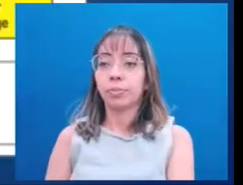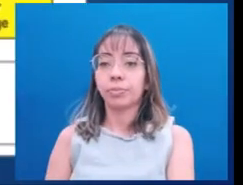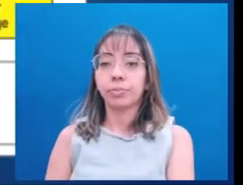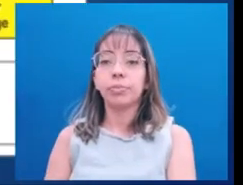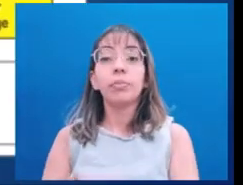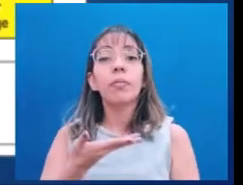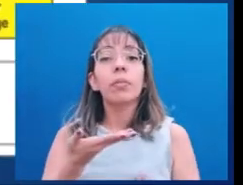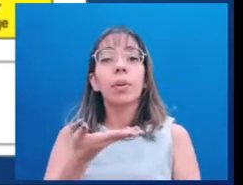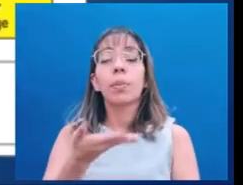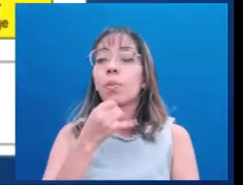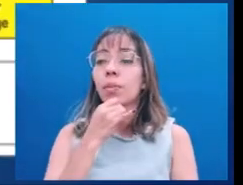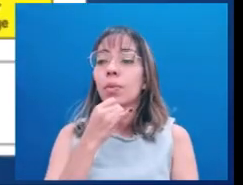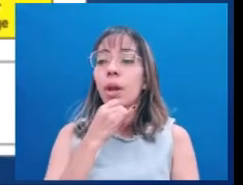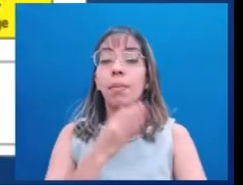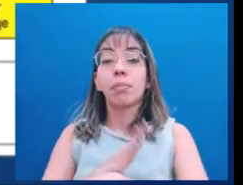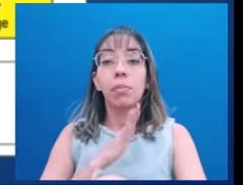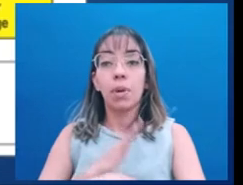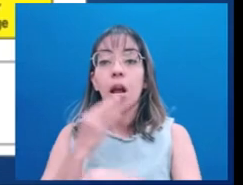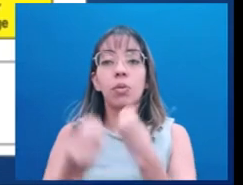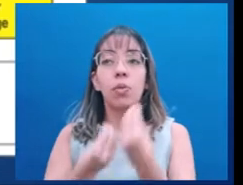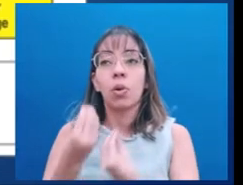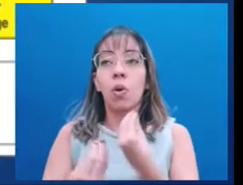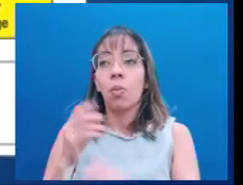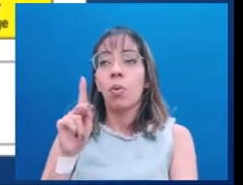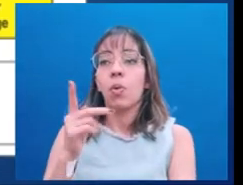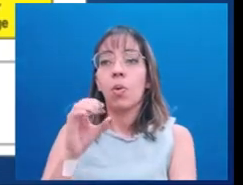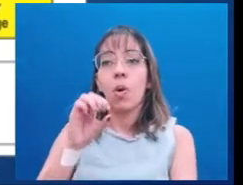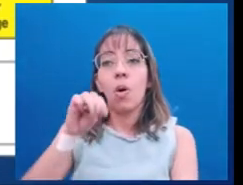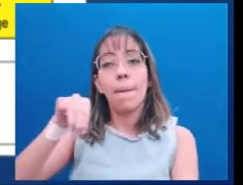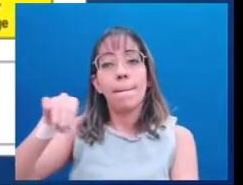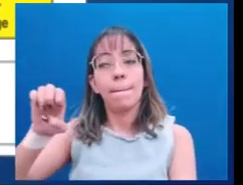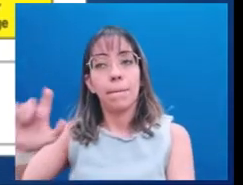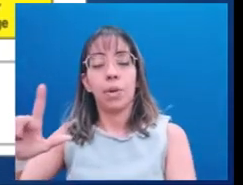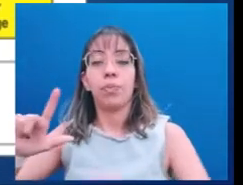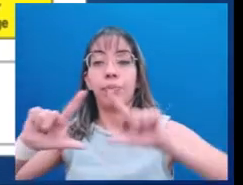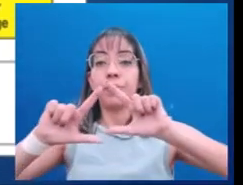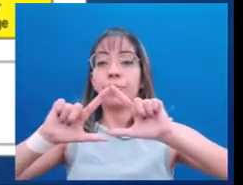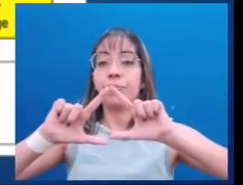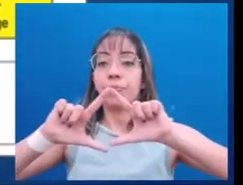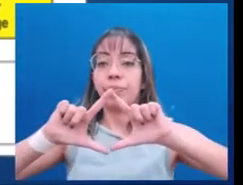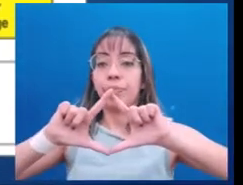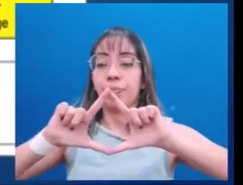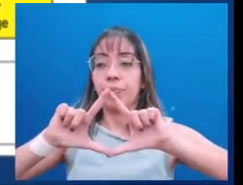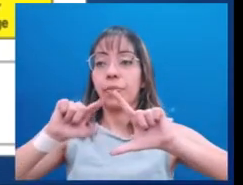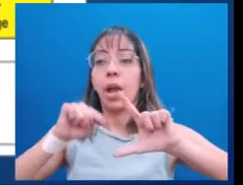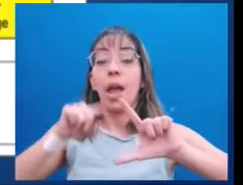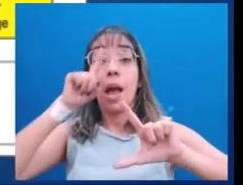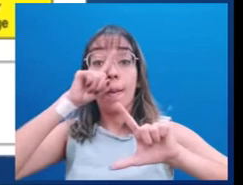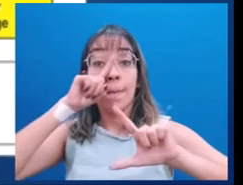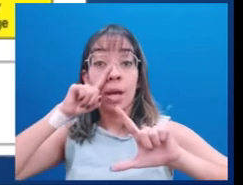Então, vamos ver aqui um exemplo prático do diagrama de Rômio. Então, no amarelo, nós já vimos que refere-se à reatividade